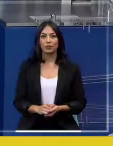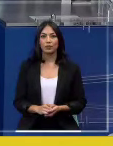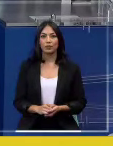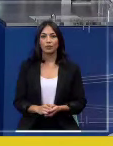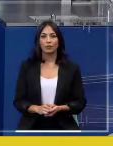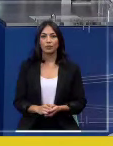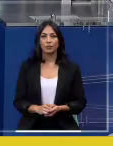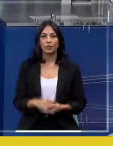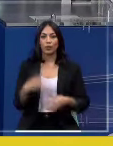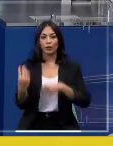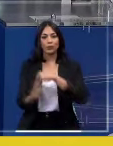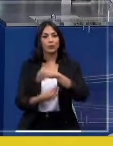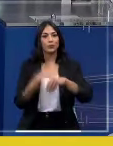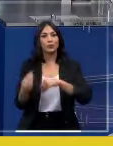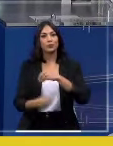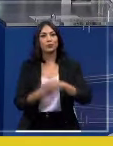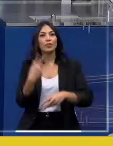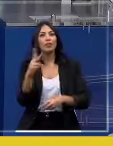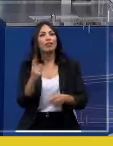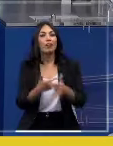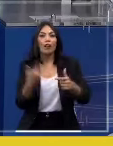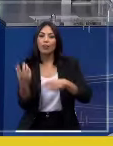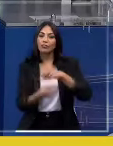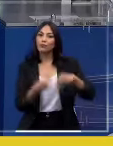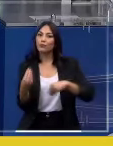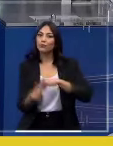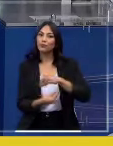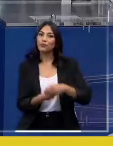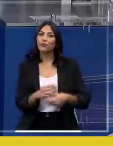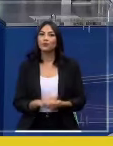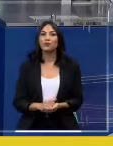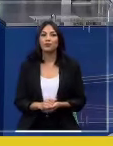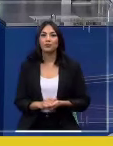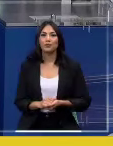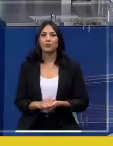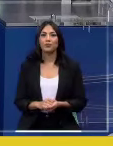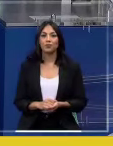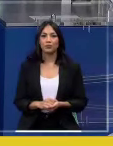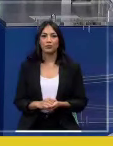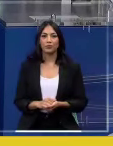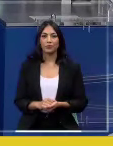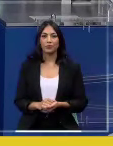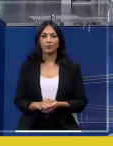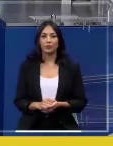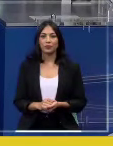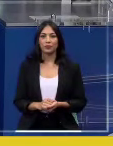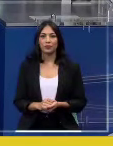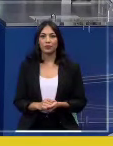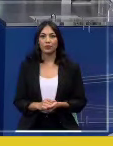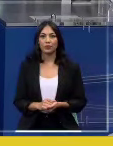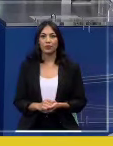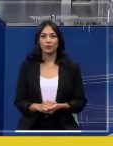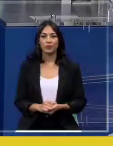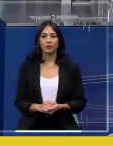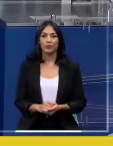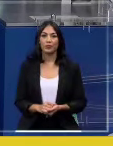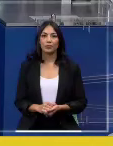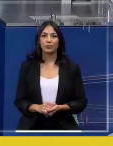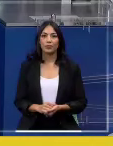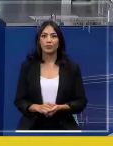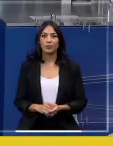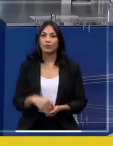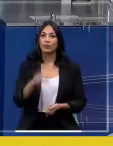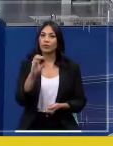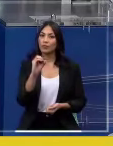o globo girando sua sorte girando vem aí a 5ª bola da noite o